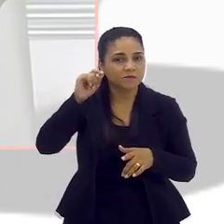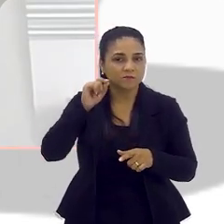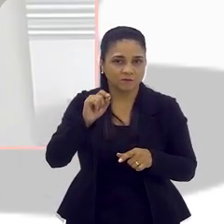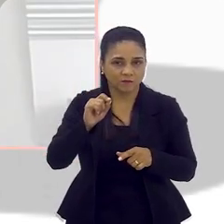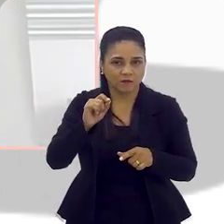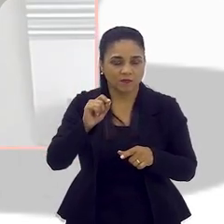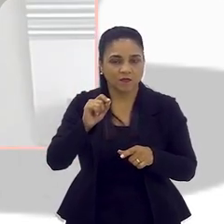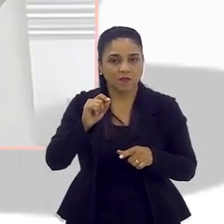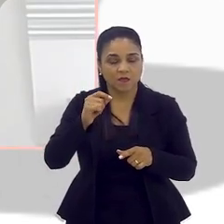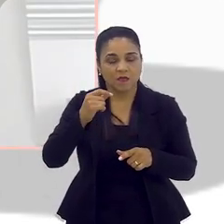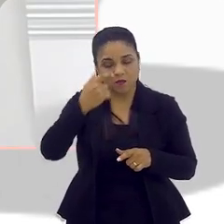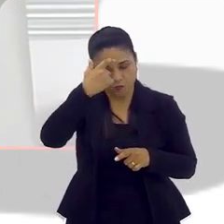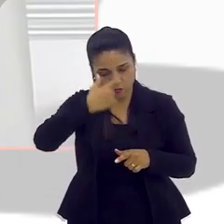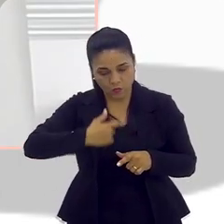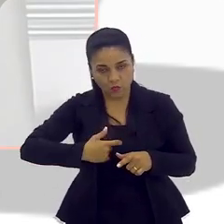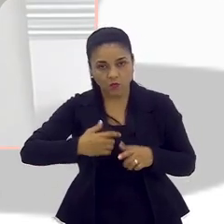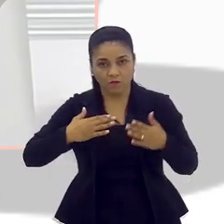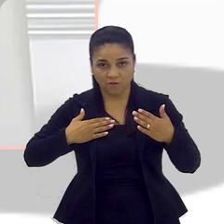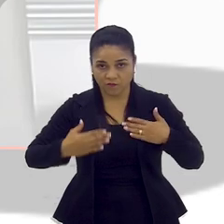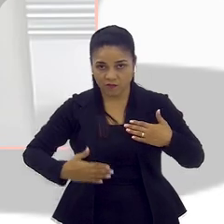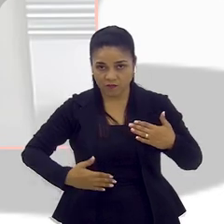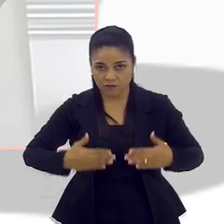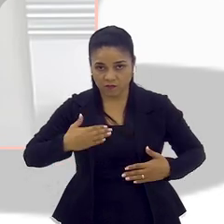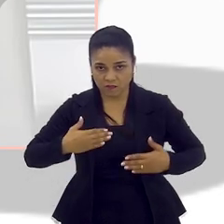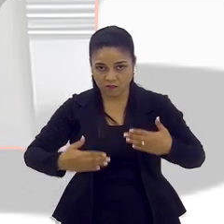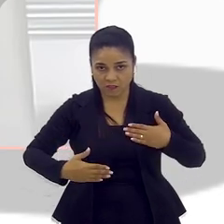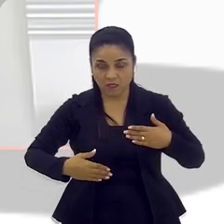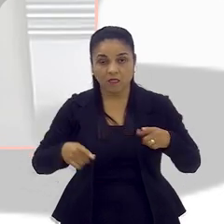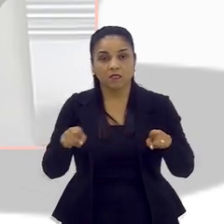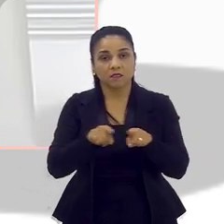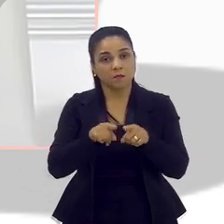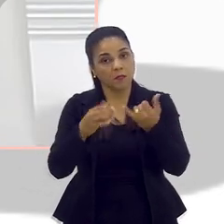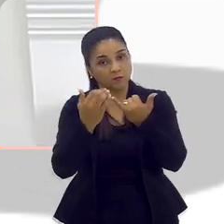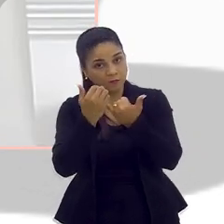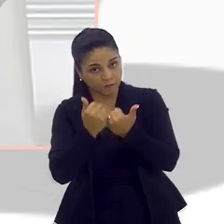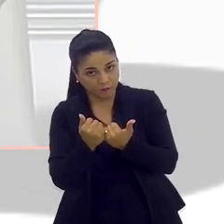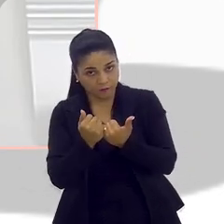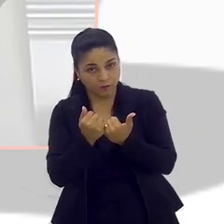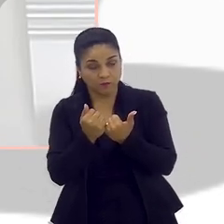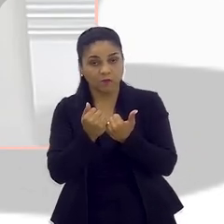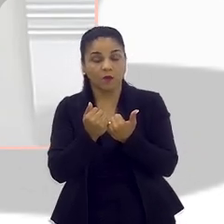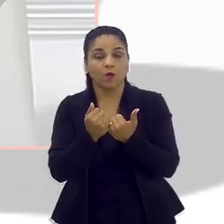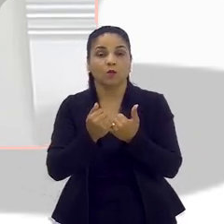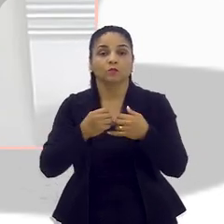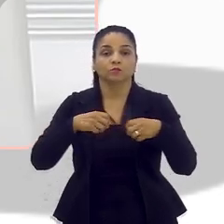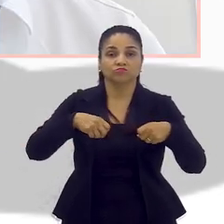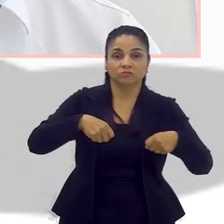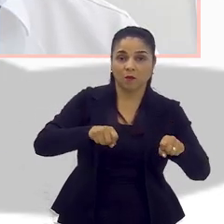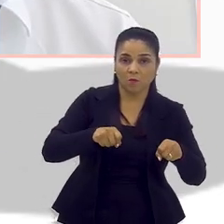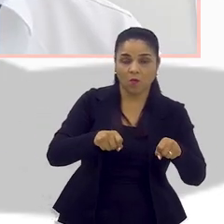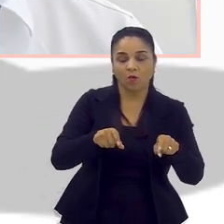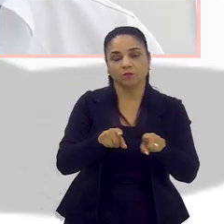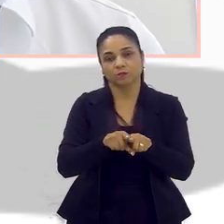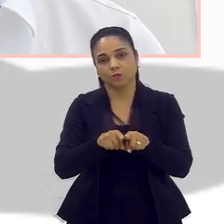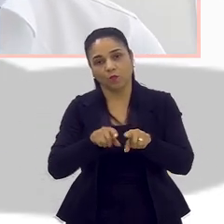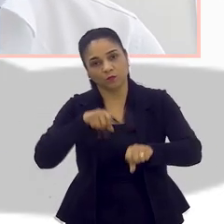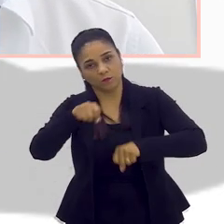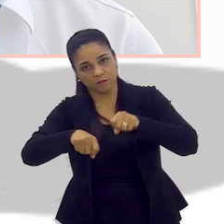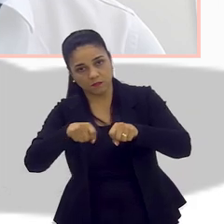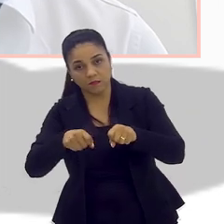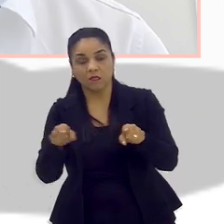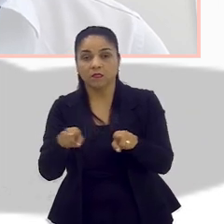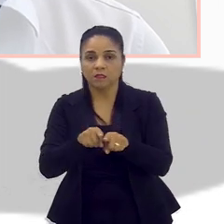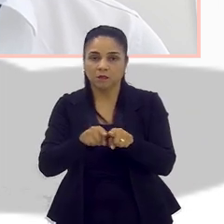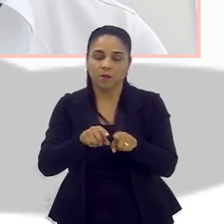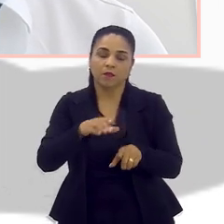na prioridade que é a integridade física, tanto do física e patrimonial do entregador e a integridade também do